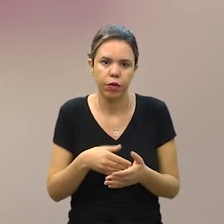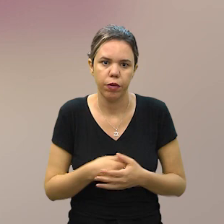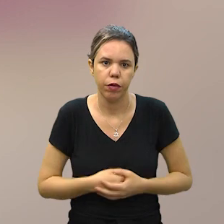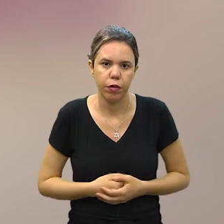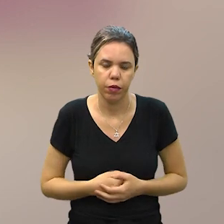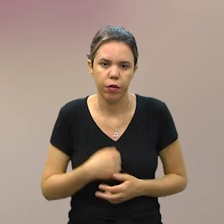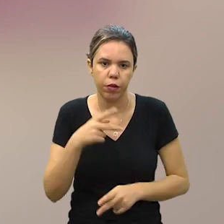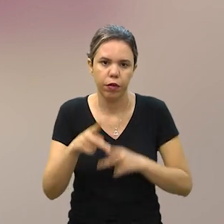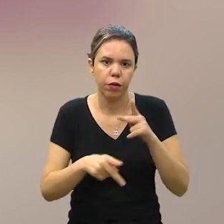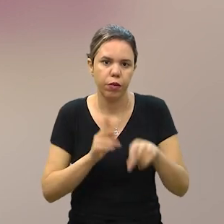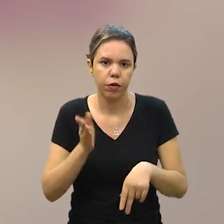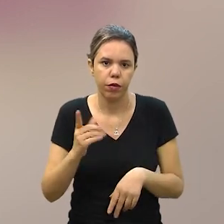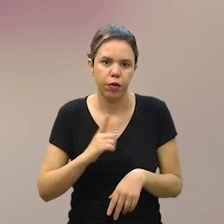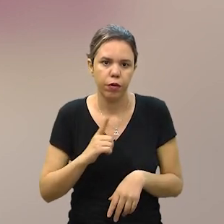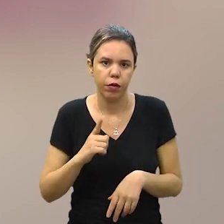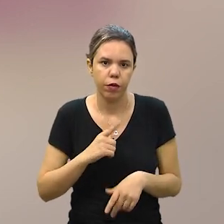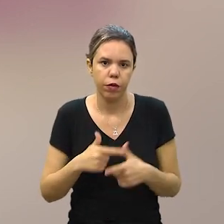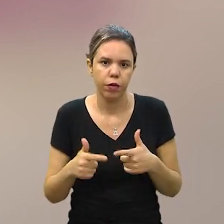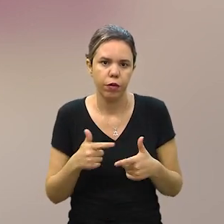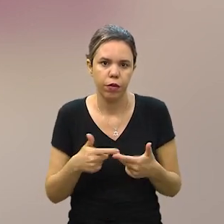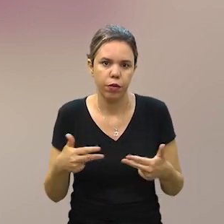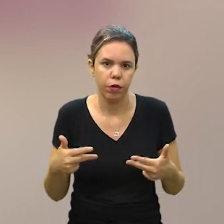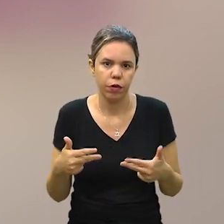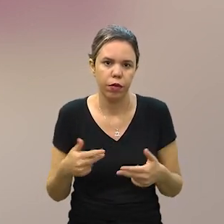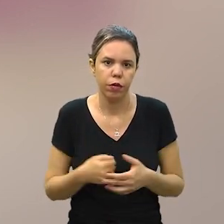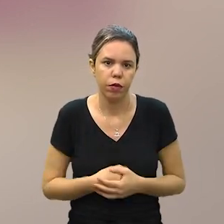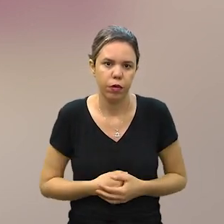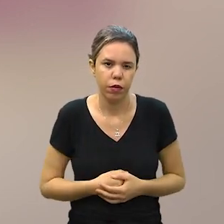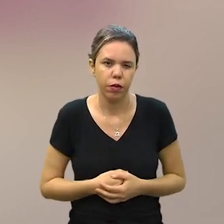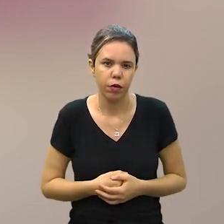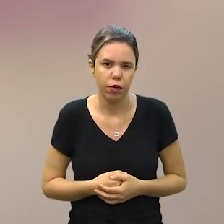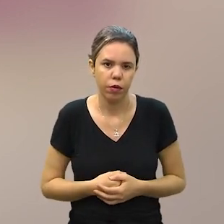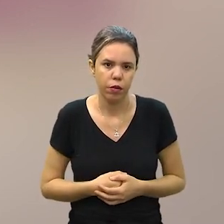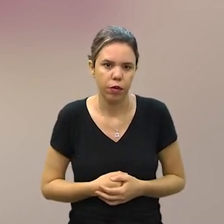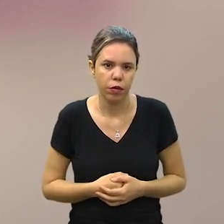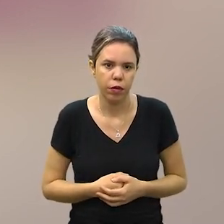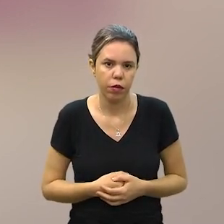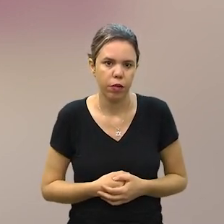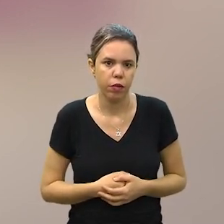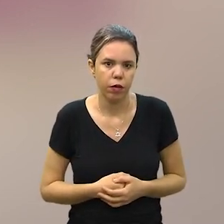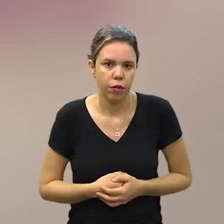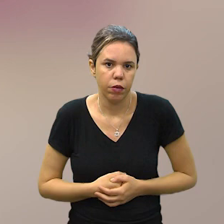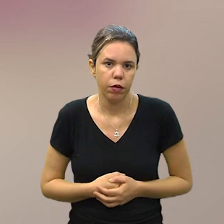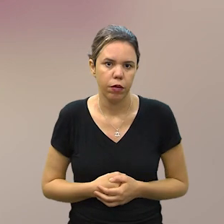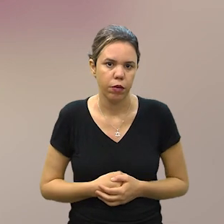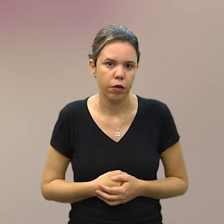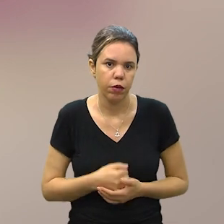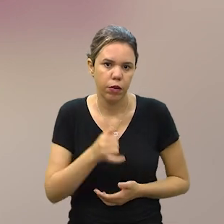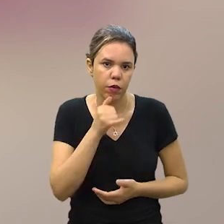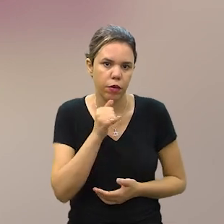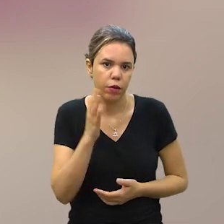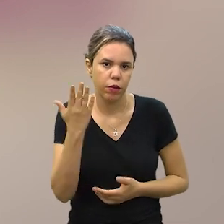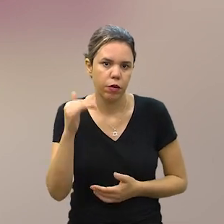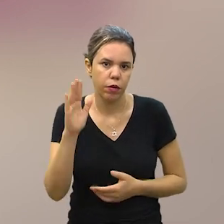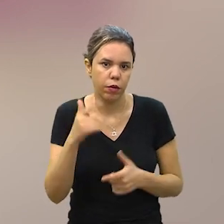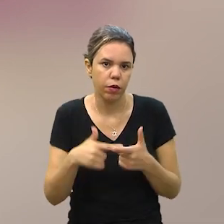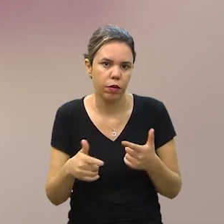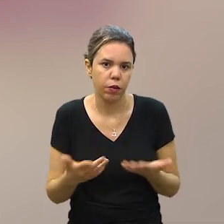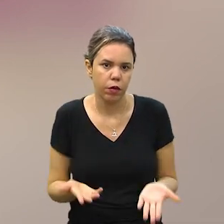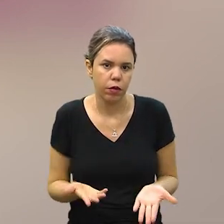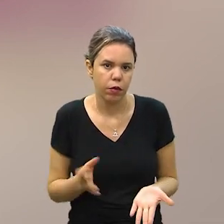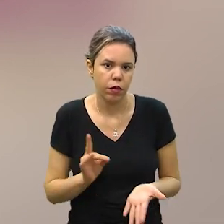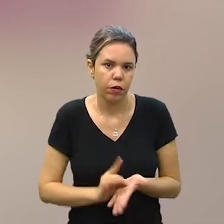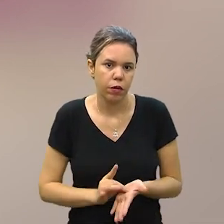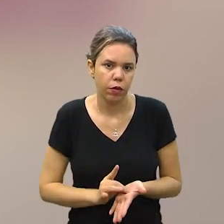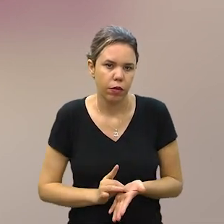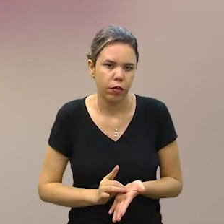restritas. E as pessoas que já têm algum desencadeante, né? Isso contribui muito mais para elas.